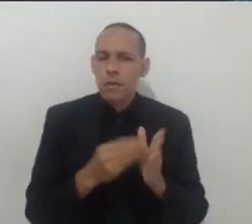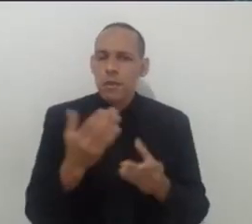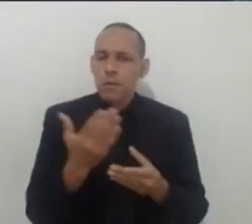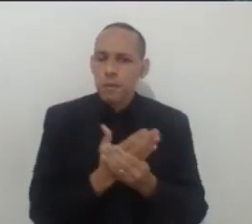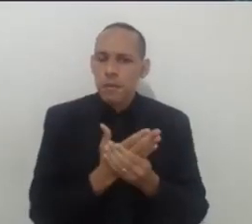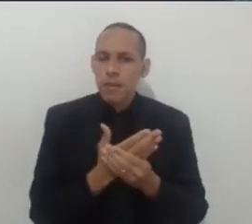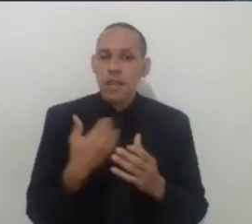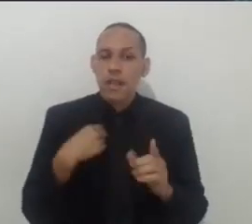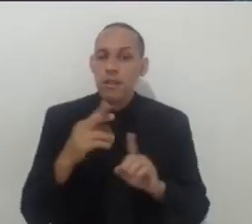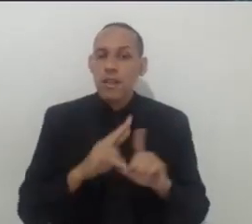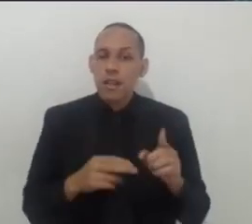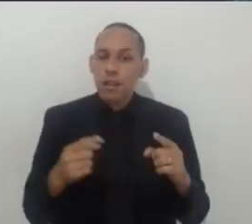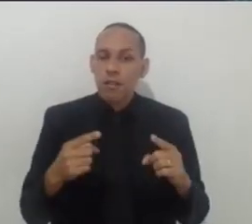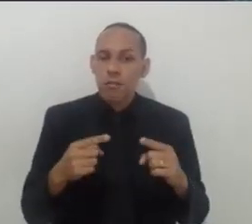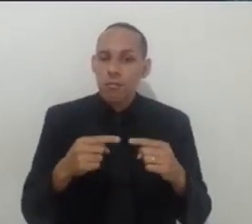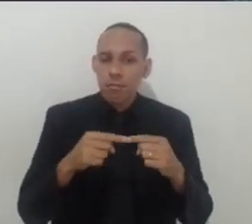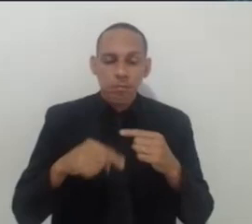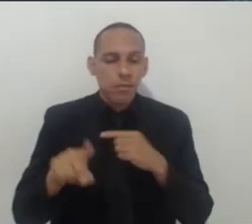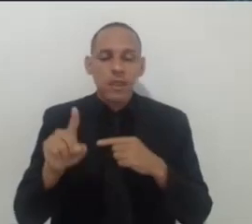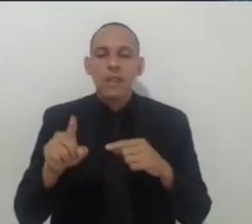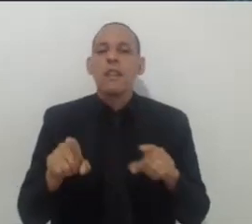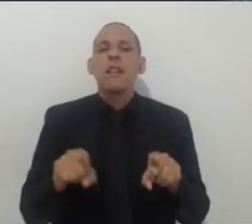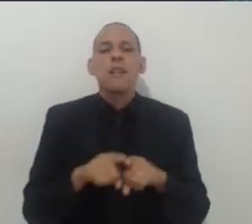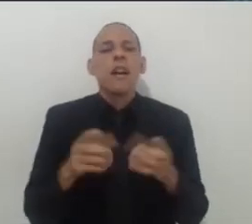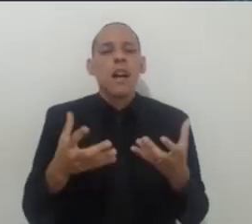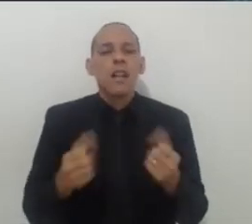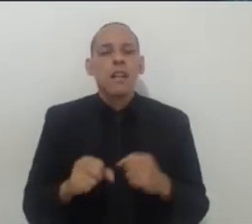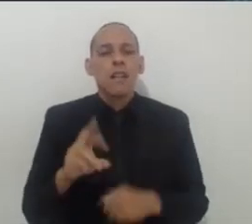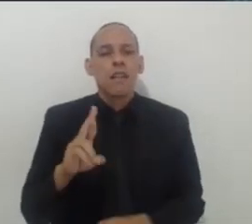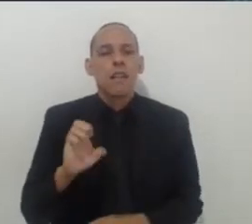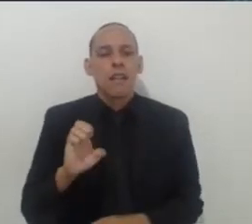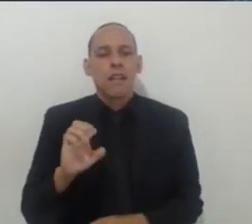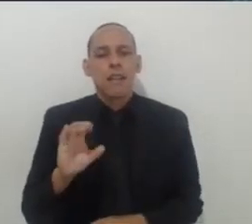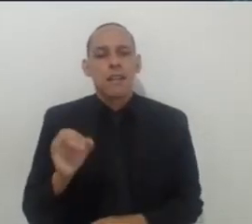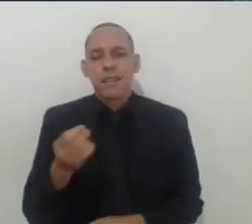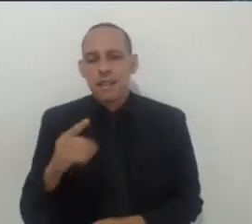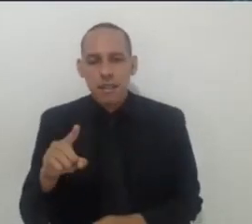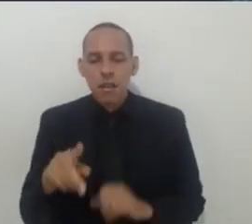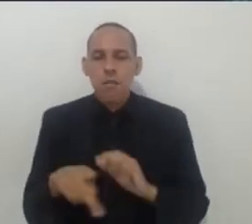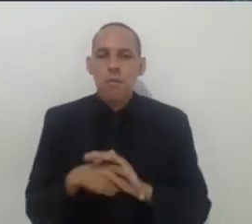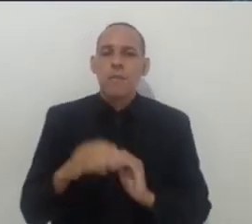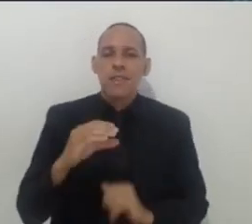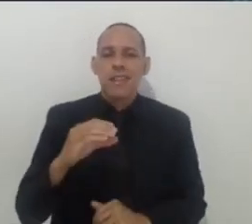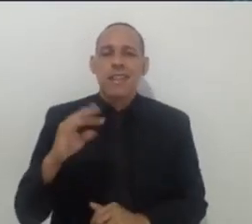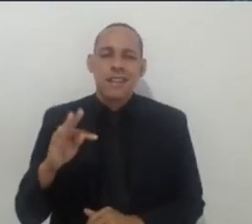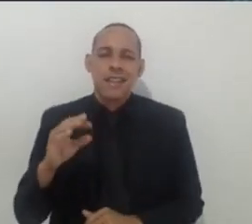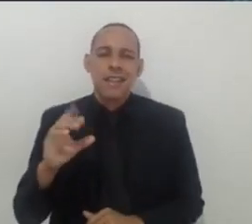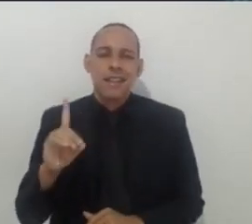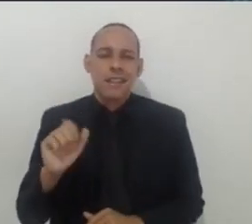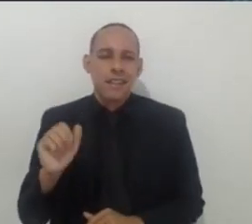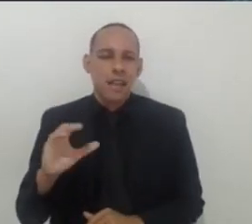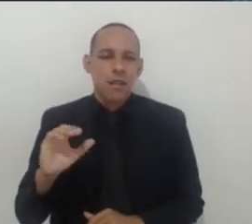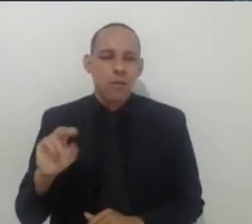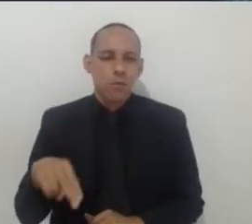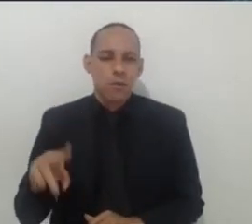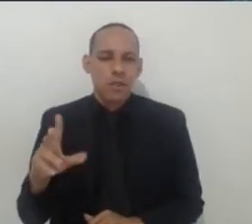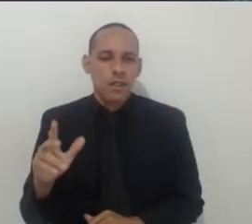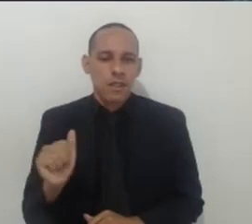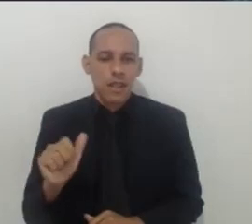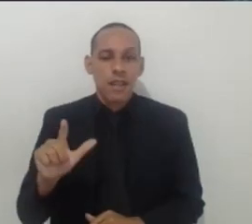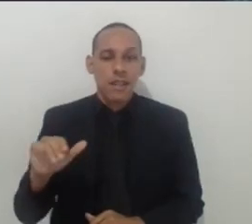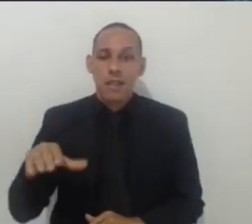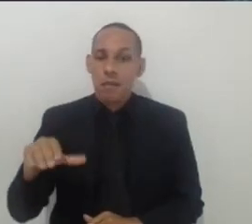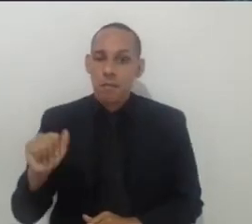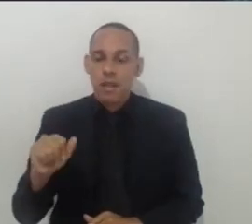julgo procedente a ação rescisória proposta pelo CT da Cunha Lima Rosado Eireli para